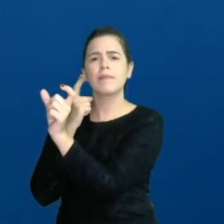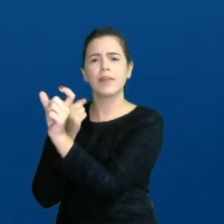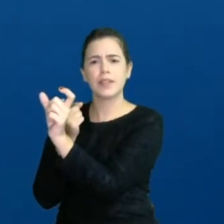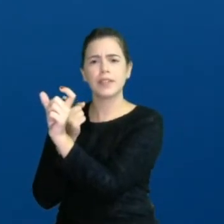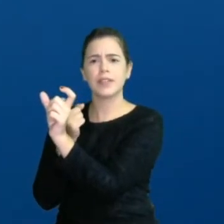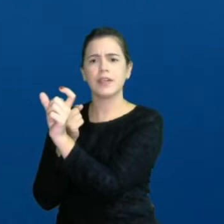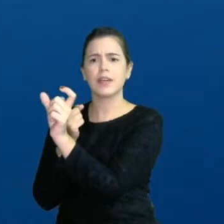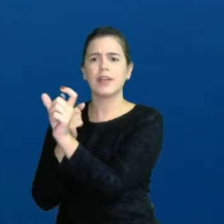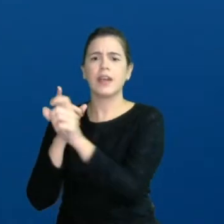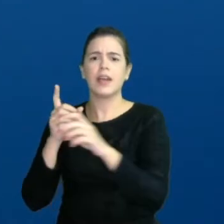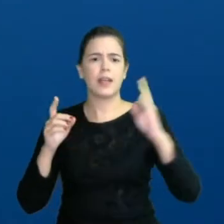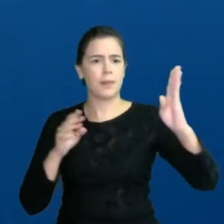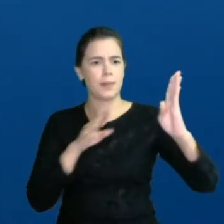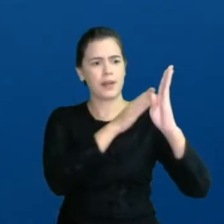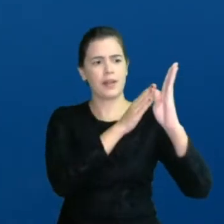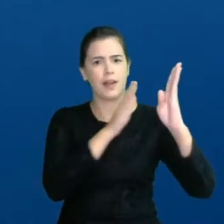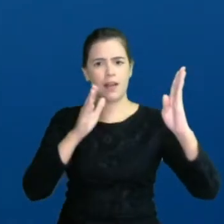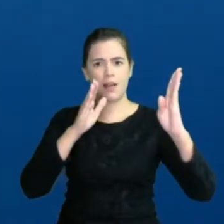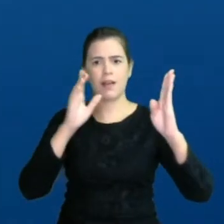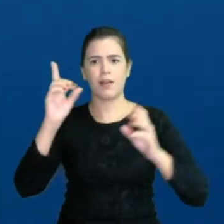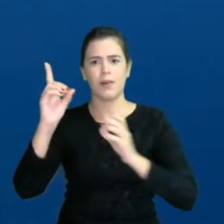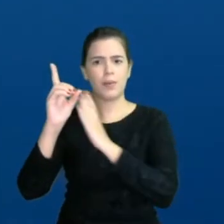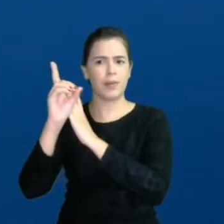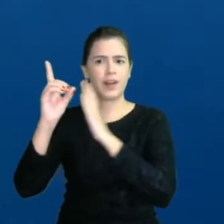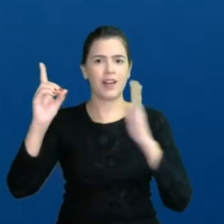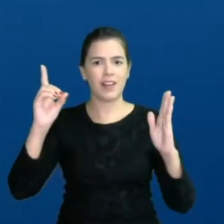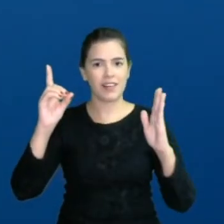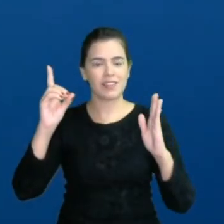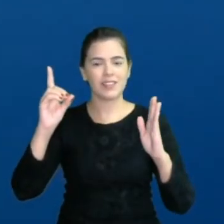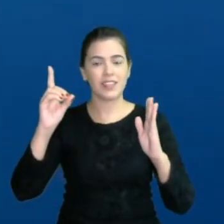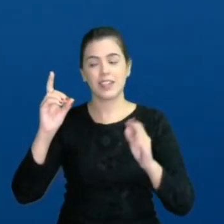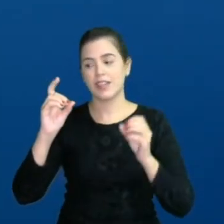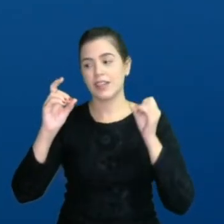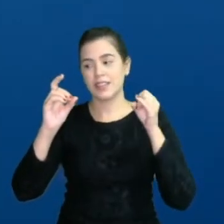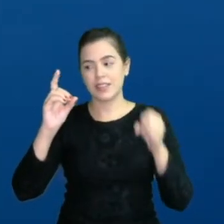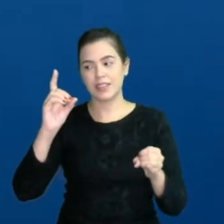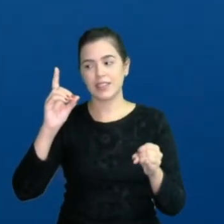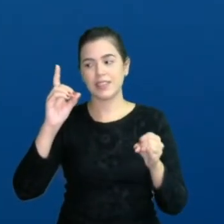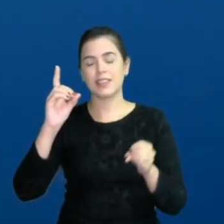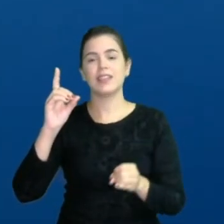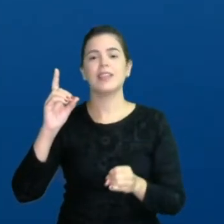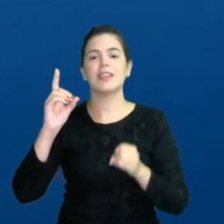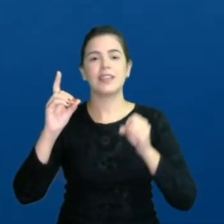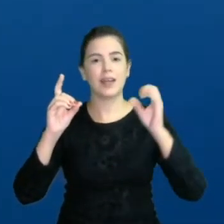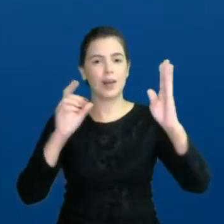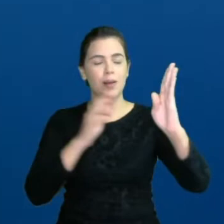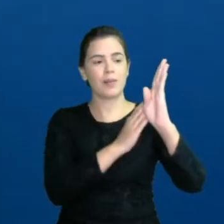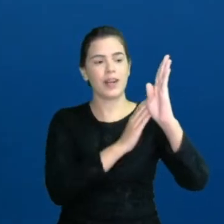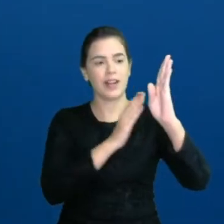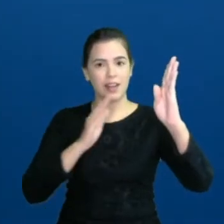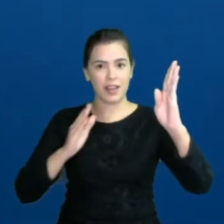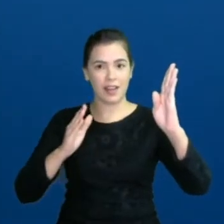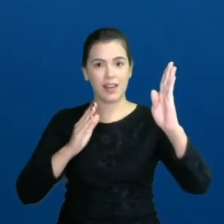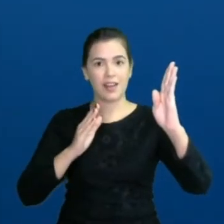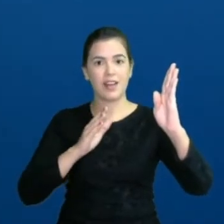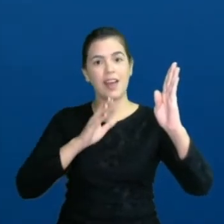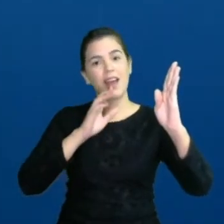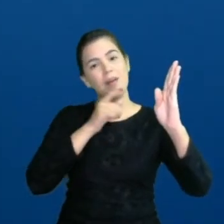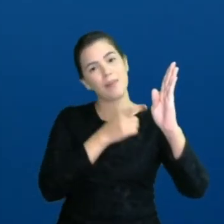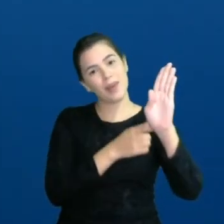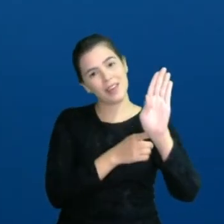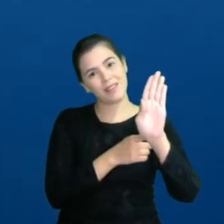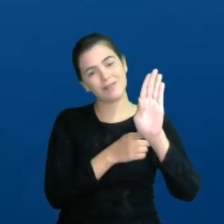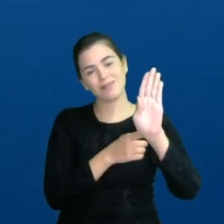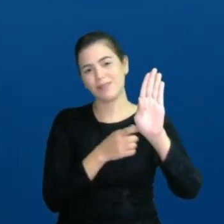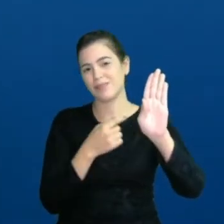para lá ou tá para cá? Se tá para cá, é a letrinha B. Não vou marcar.